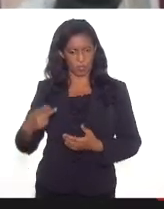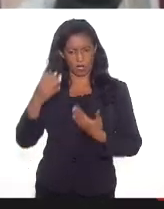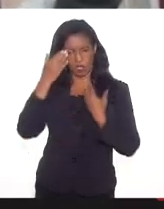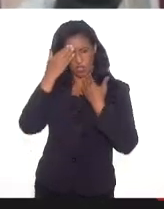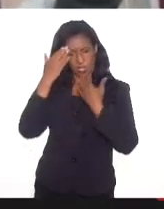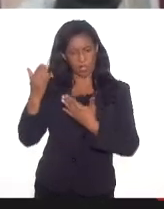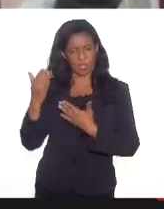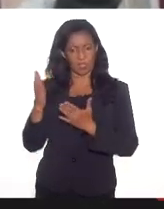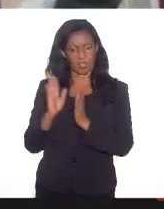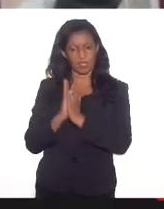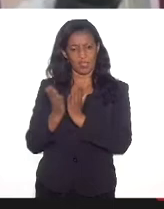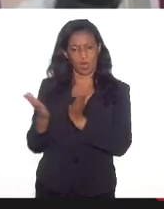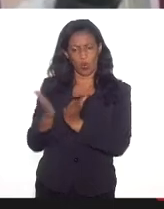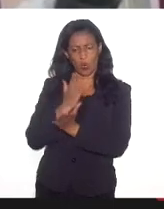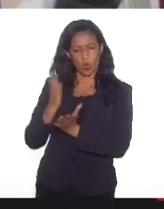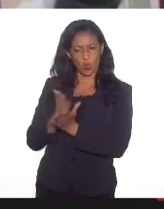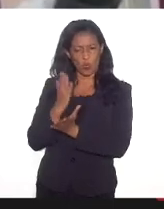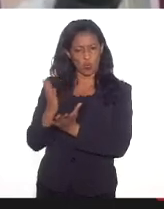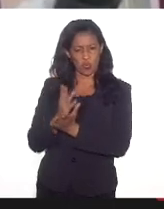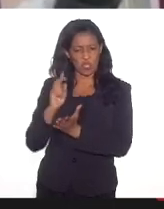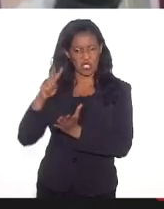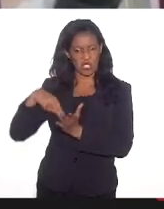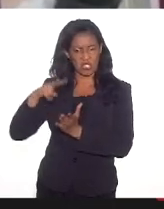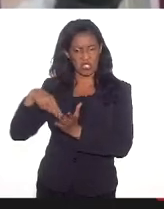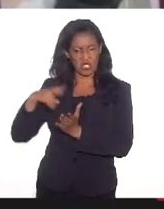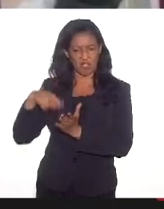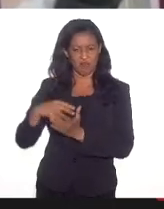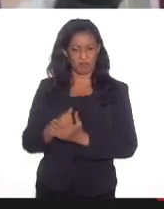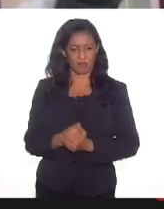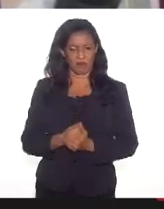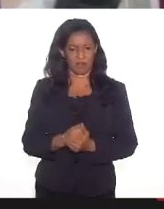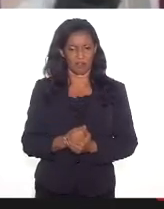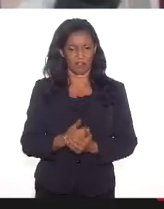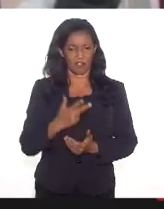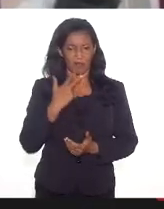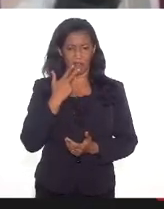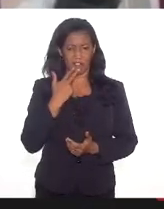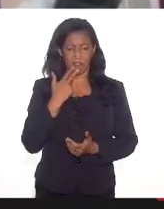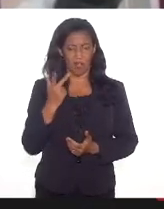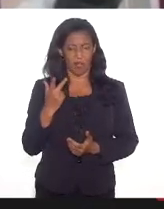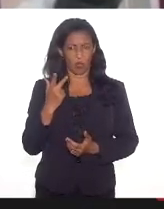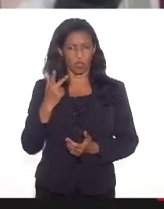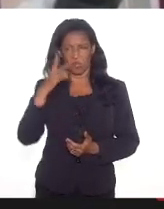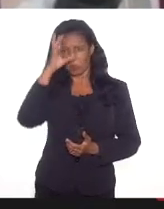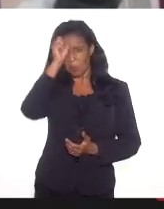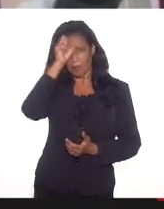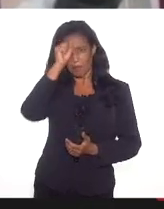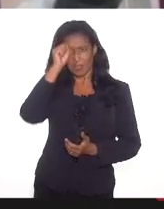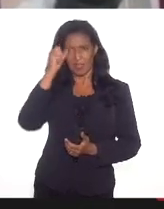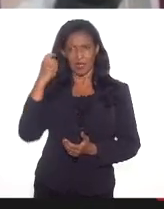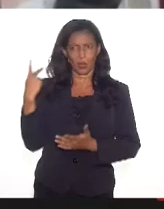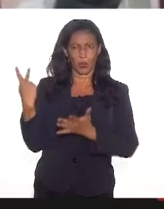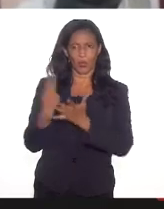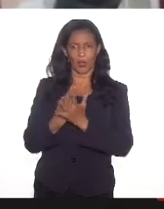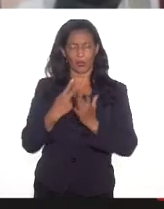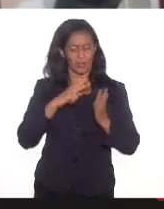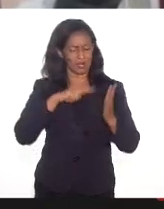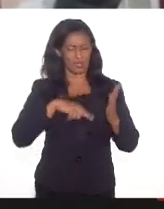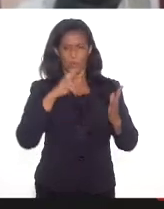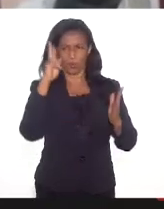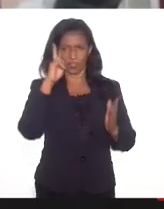meu amigo não disse que ele tem a dever que não aprendeu mais desta lição mas eu